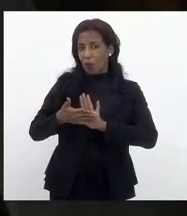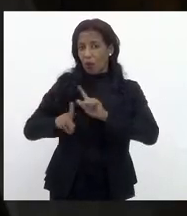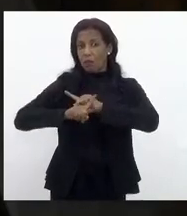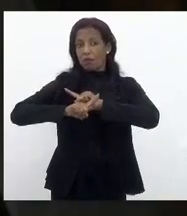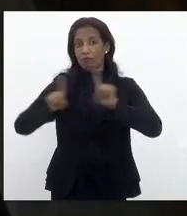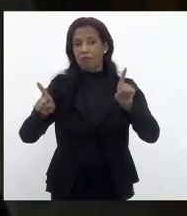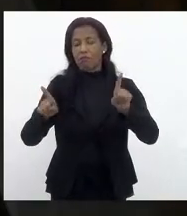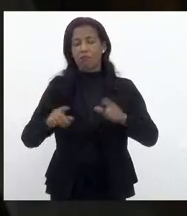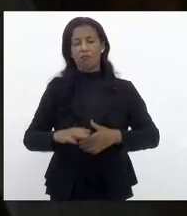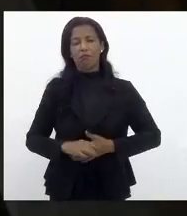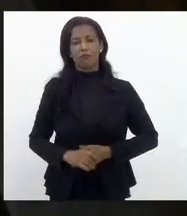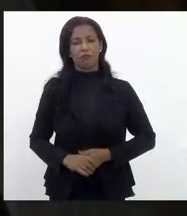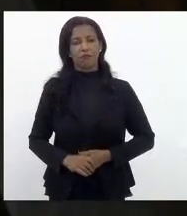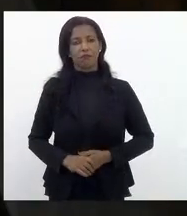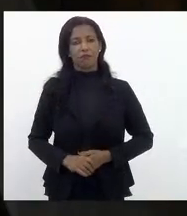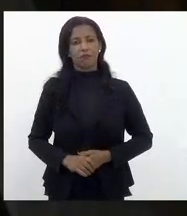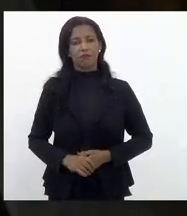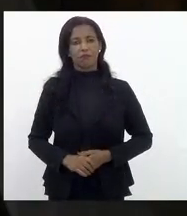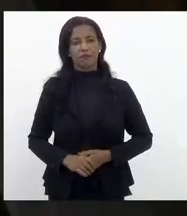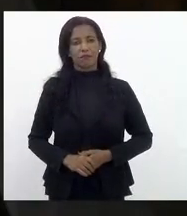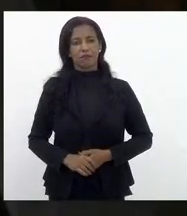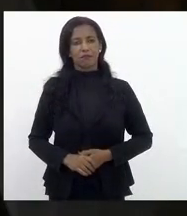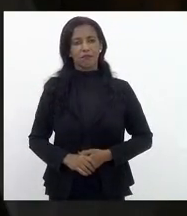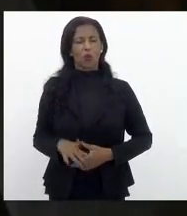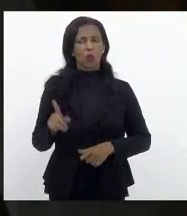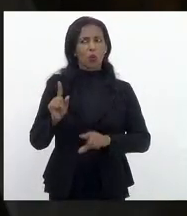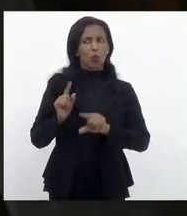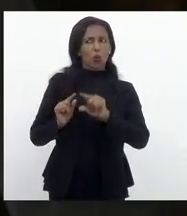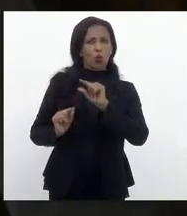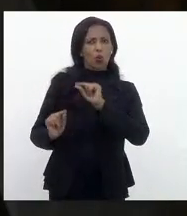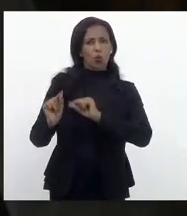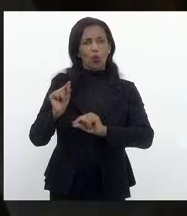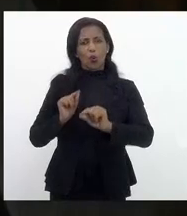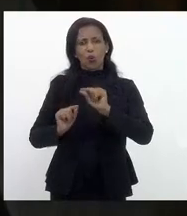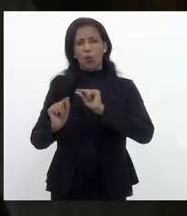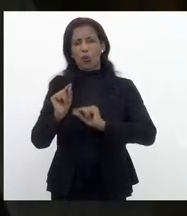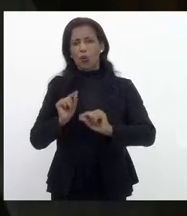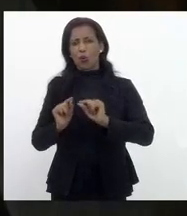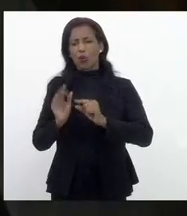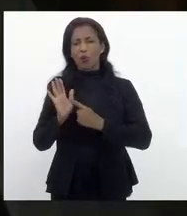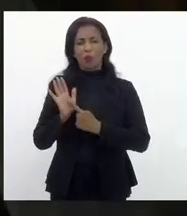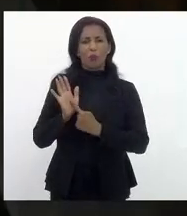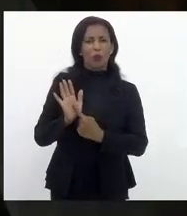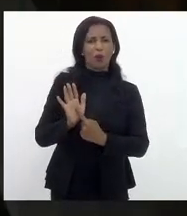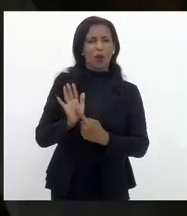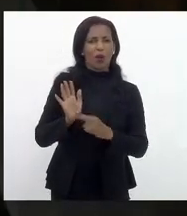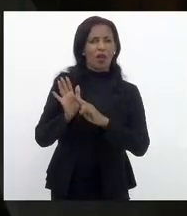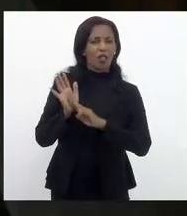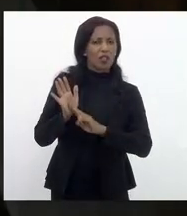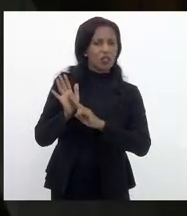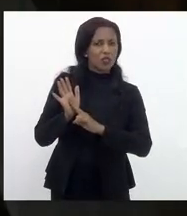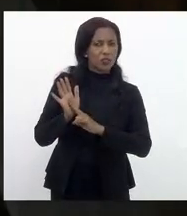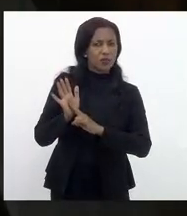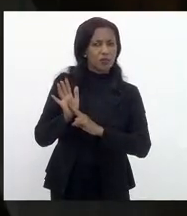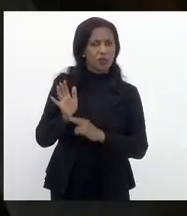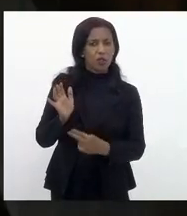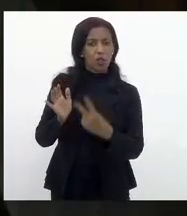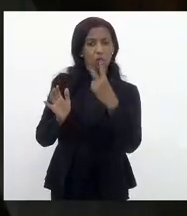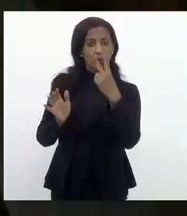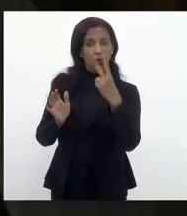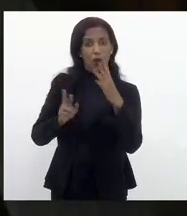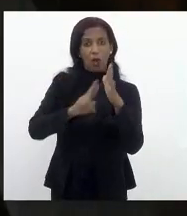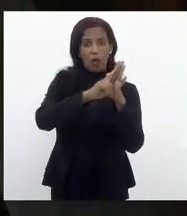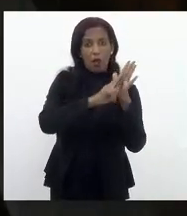não e o que é que diz o regime são duas